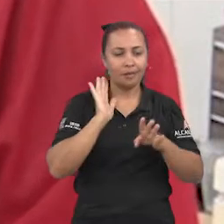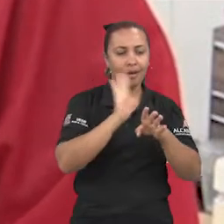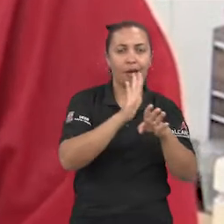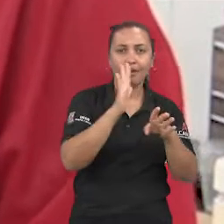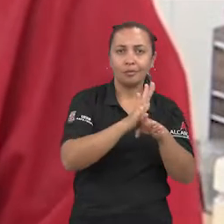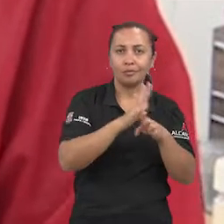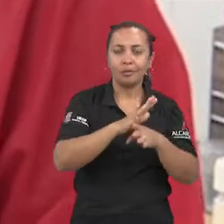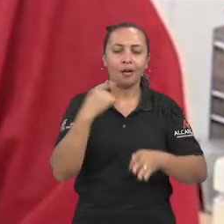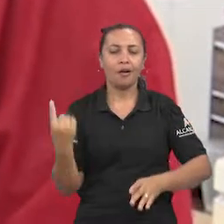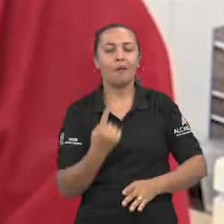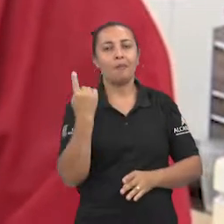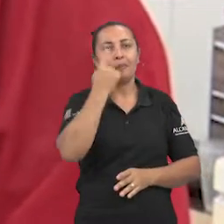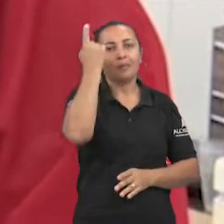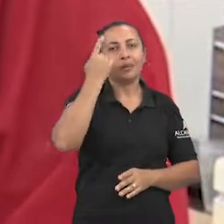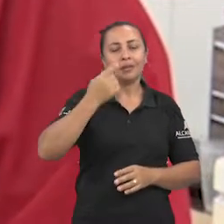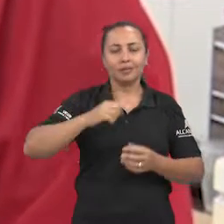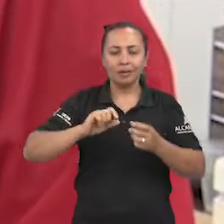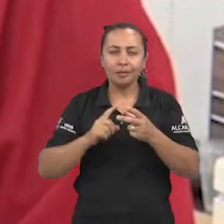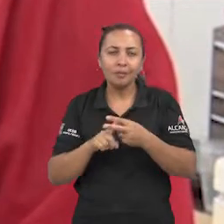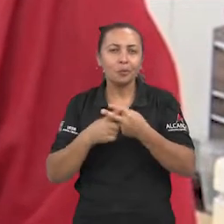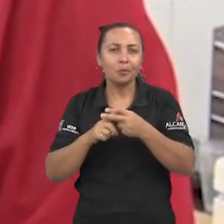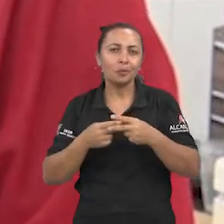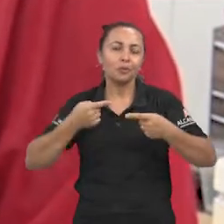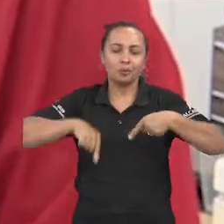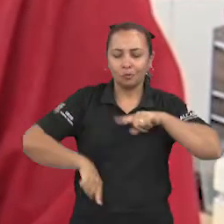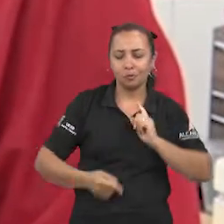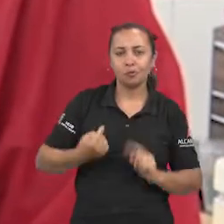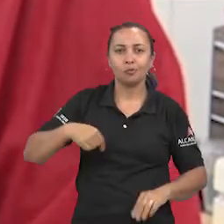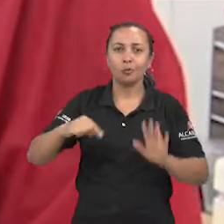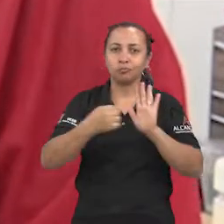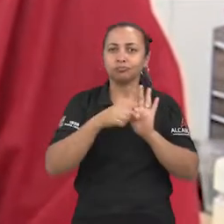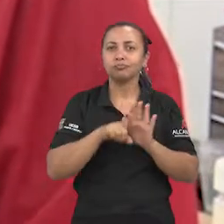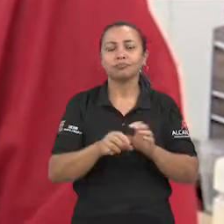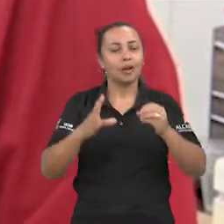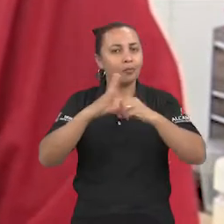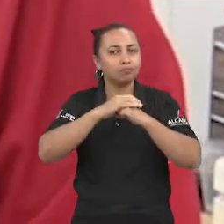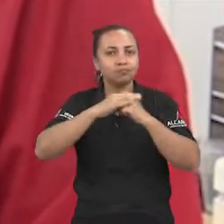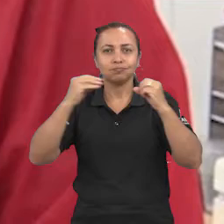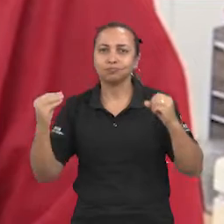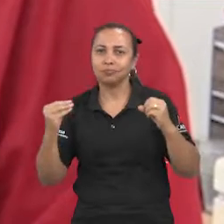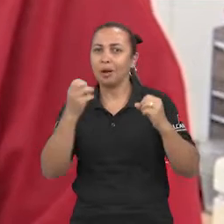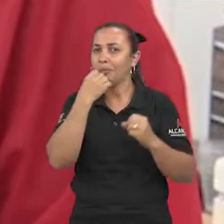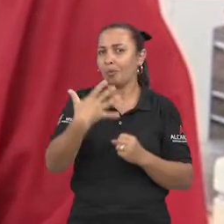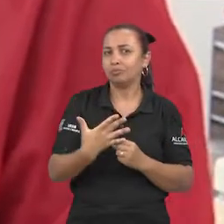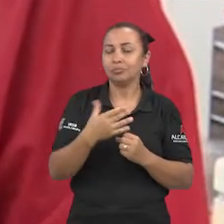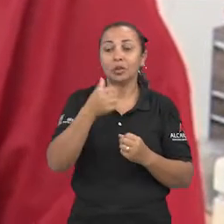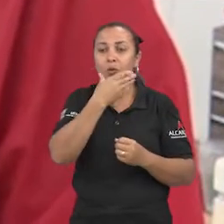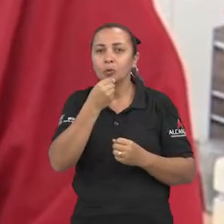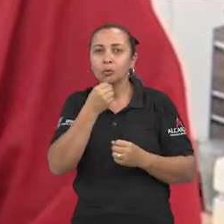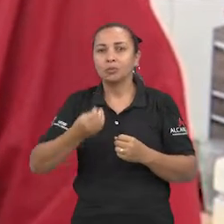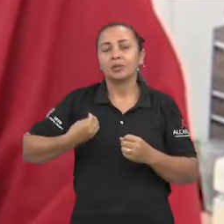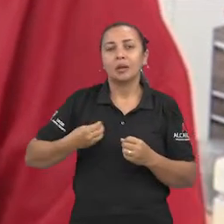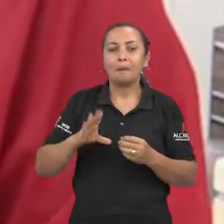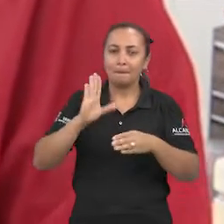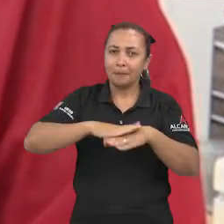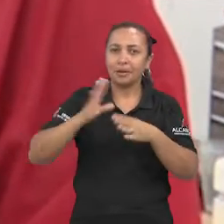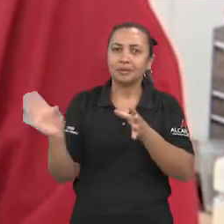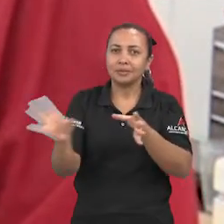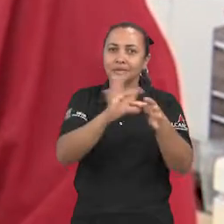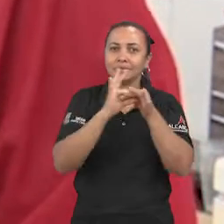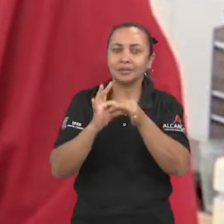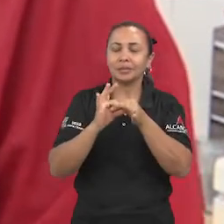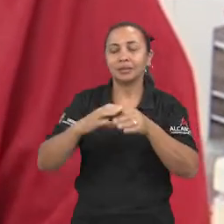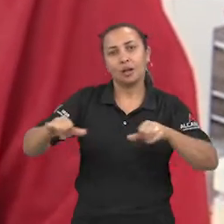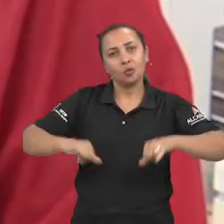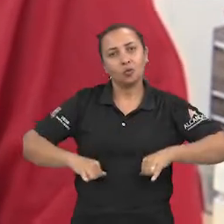já a testosterona contribui para a diminuição. Então é por isso que os homens estão mais ligados a infecção COVID-19 de forma